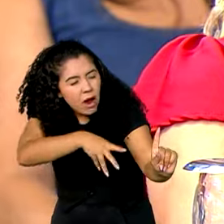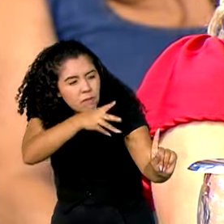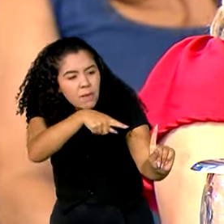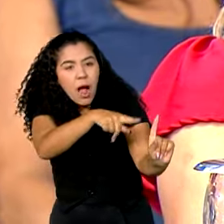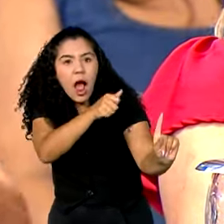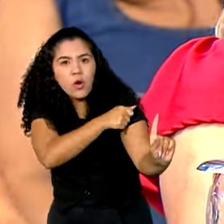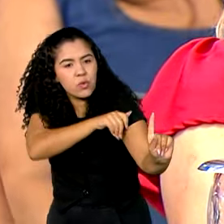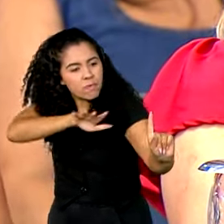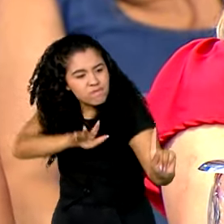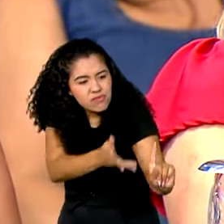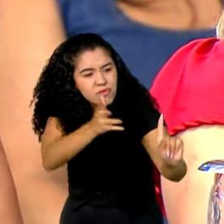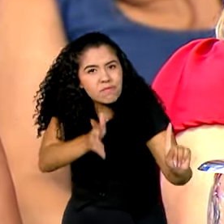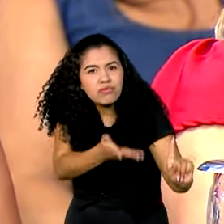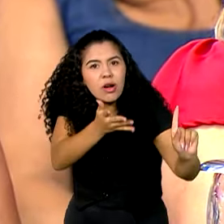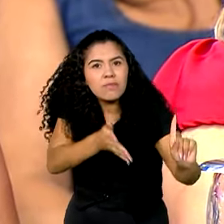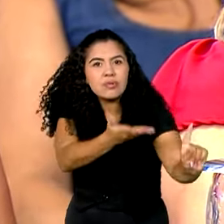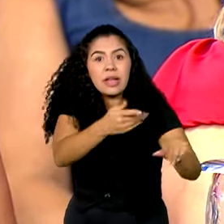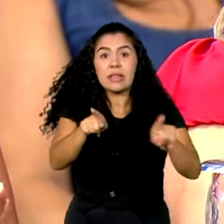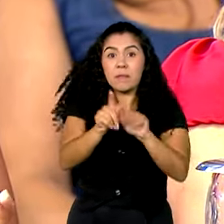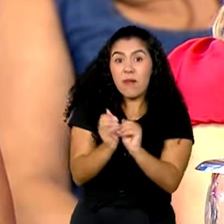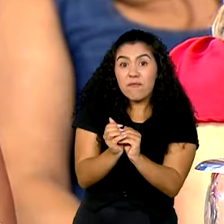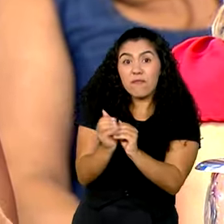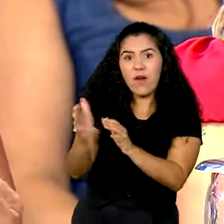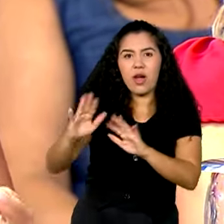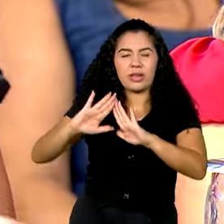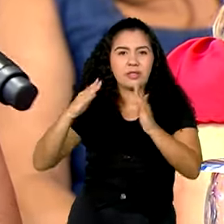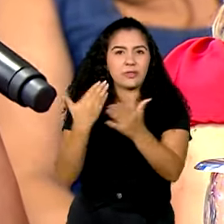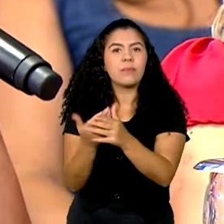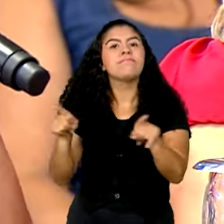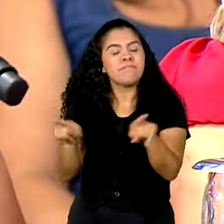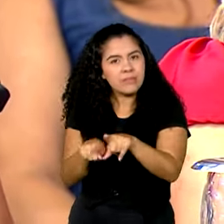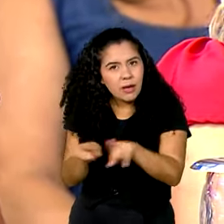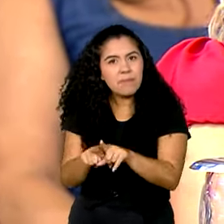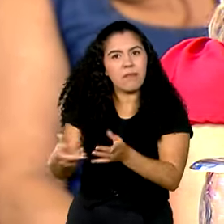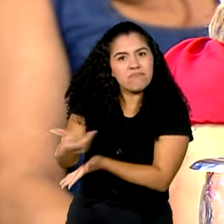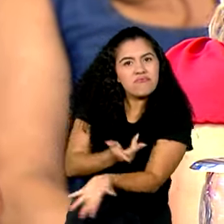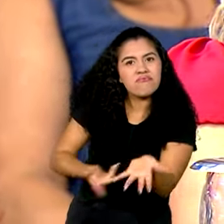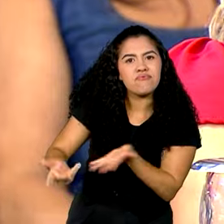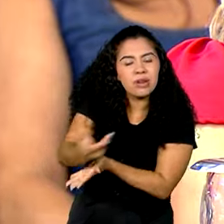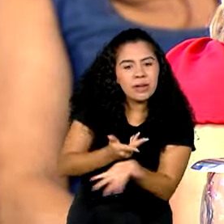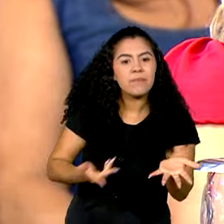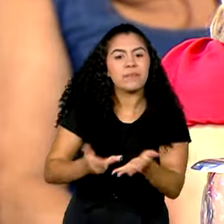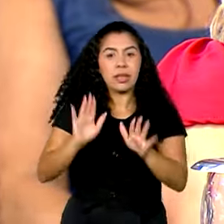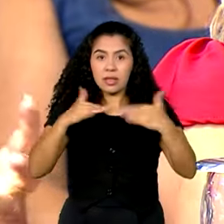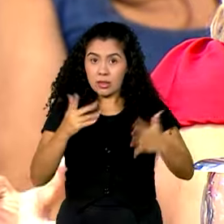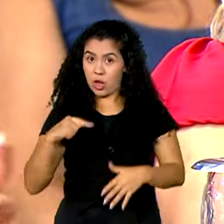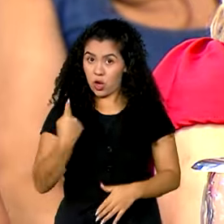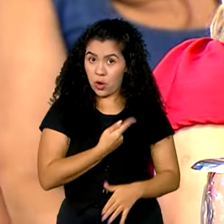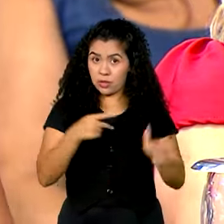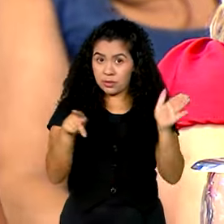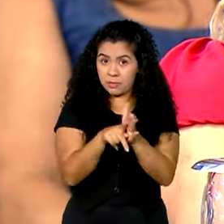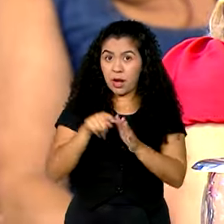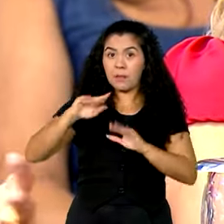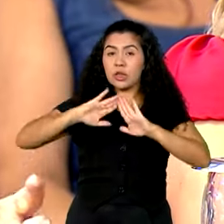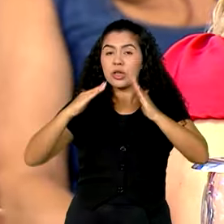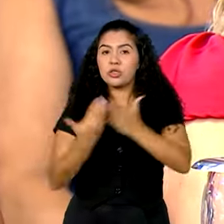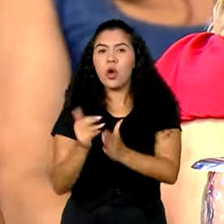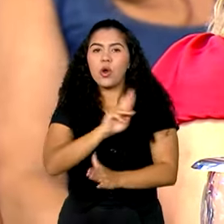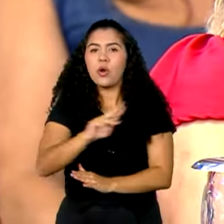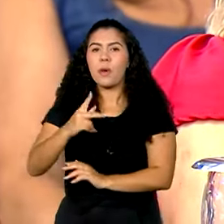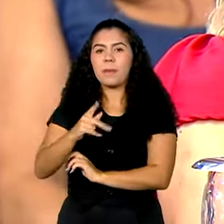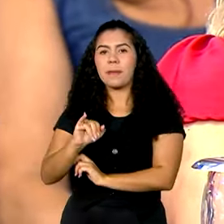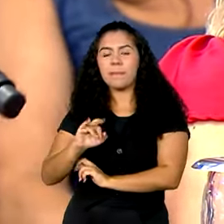o muro da escola. Então, a gente faz isso em Pires Ferreira, conhecemos cada aluno nosso,